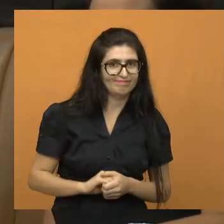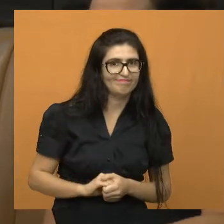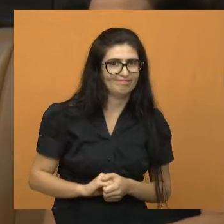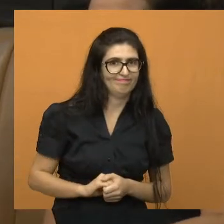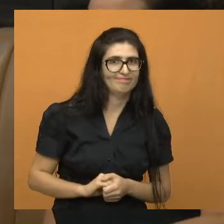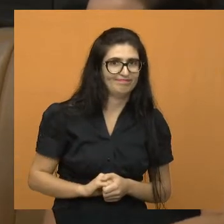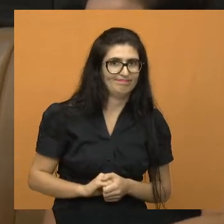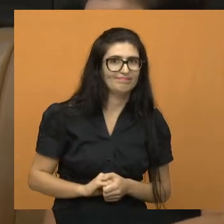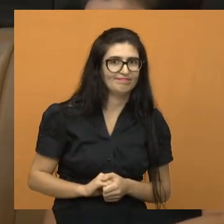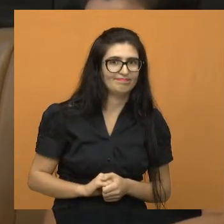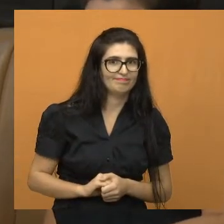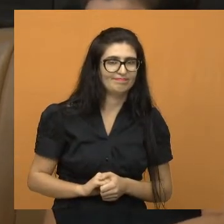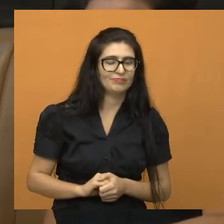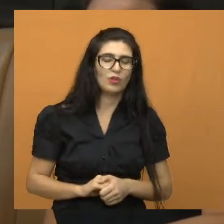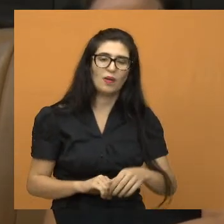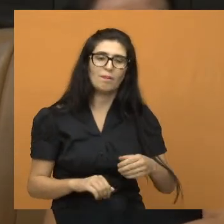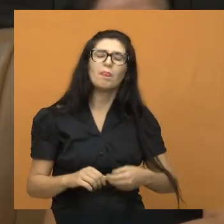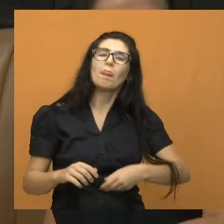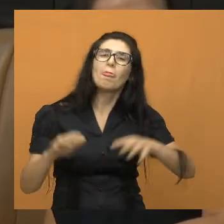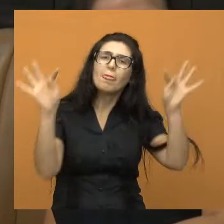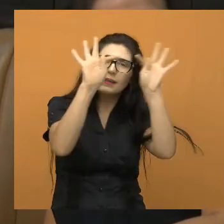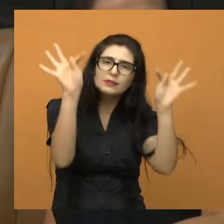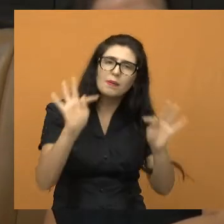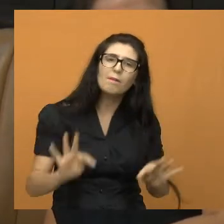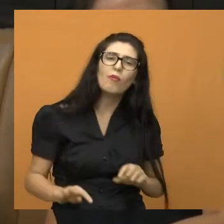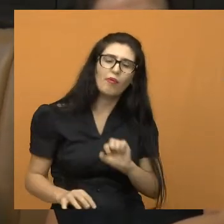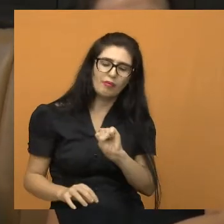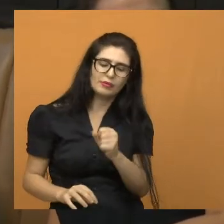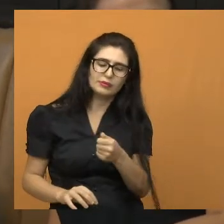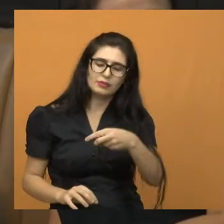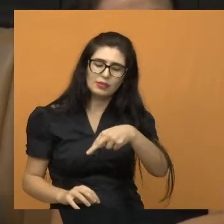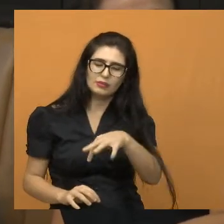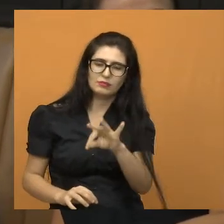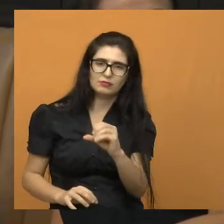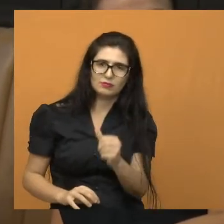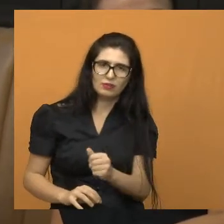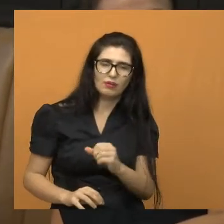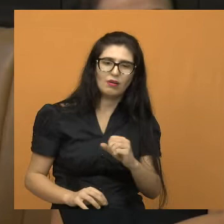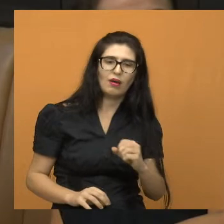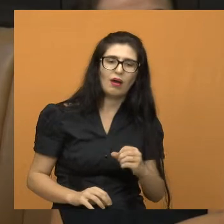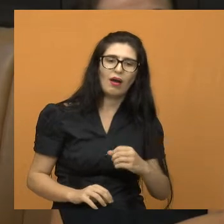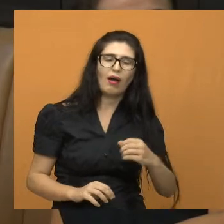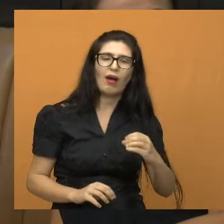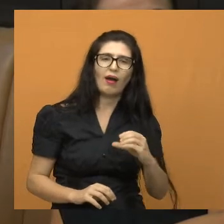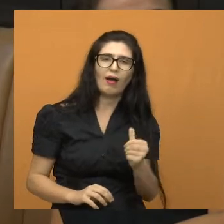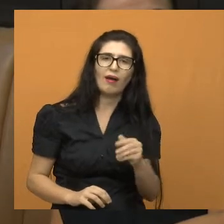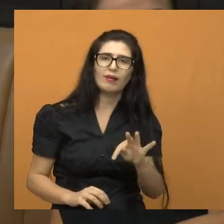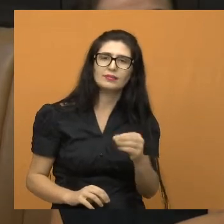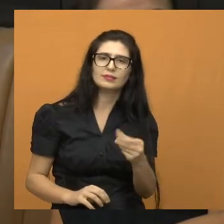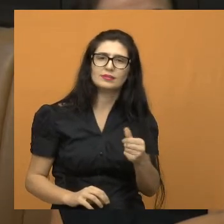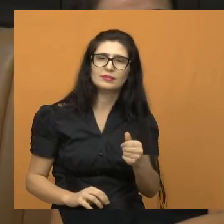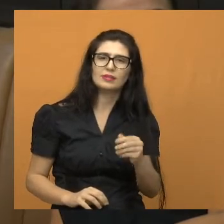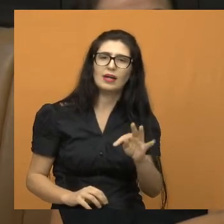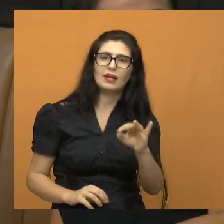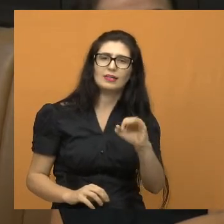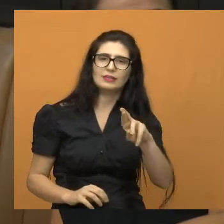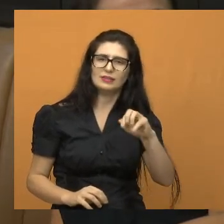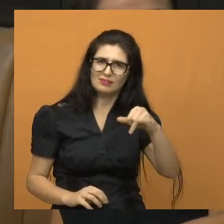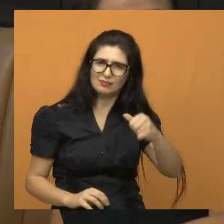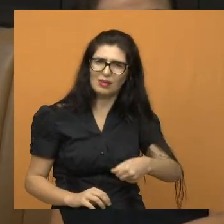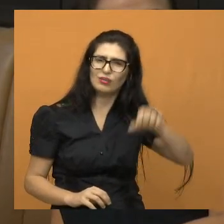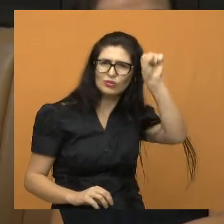é um testemunho muito bonito, se eu não me engano, em Santa Catarina, onde o padre que acompanhava o projeto dizia que se